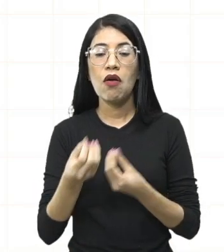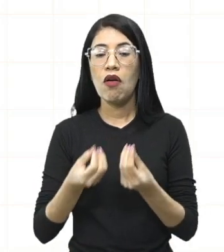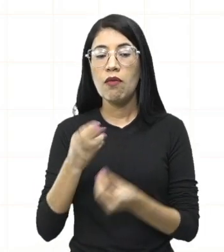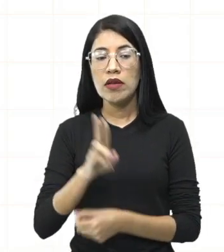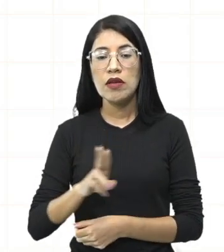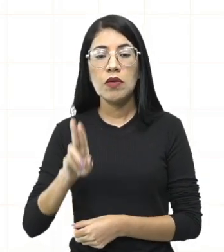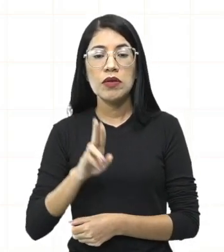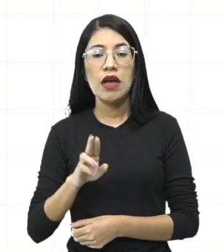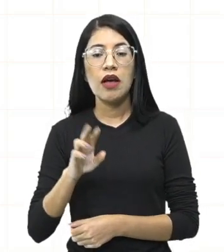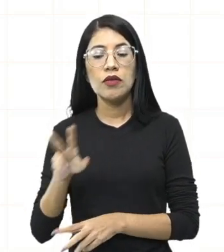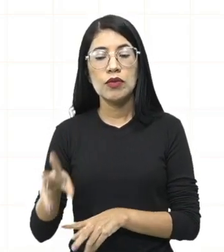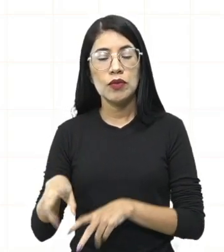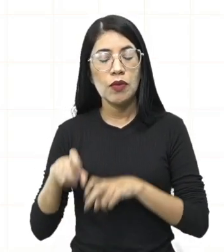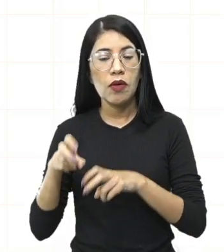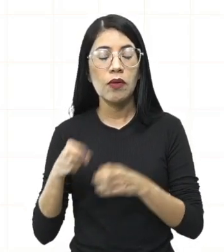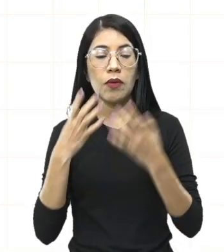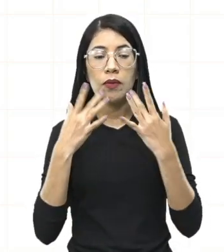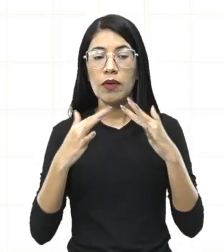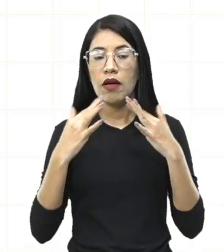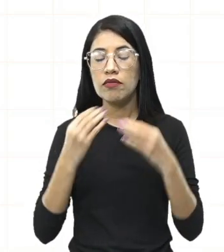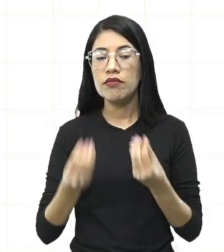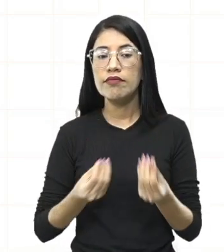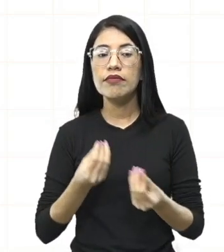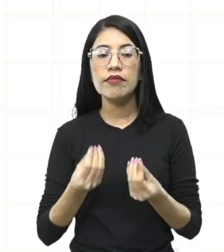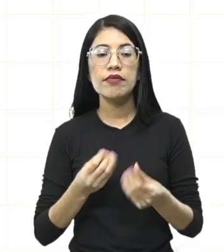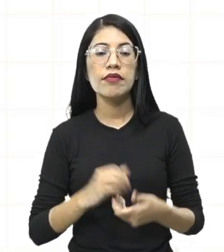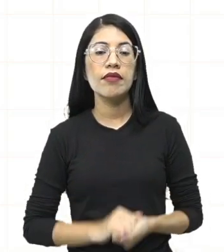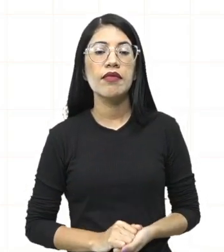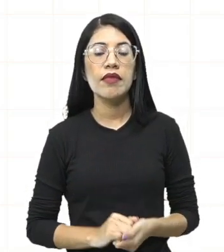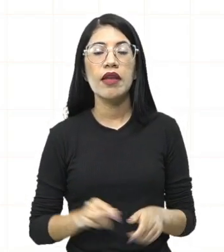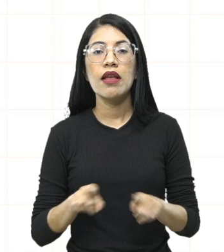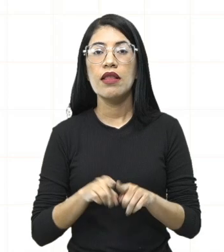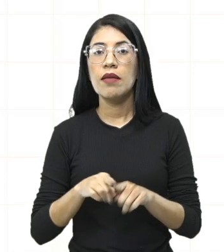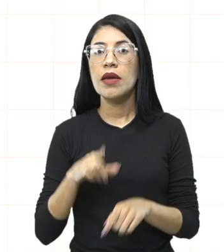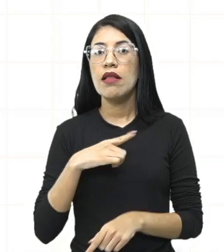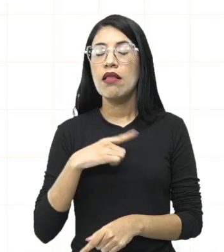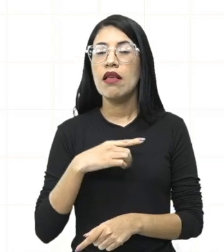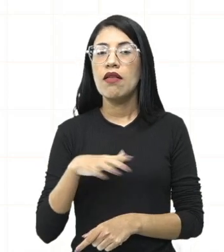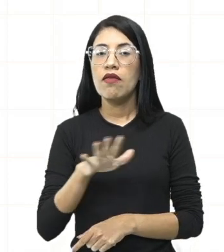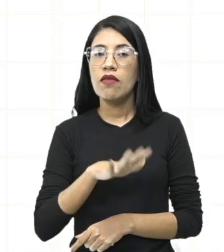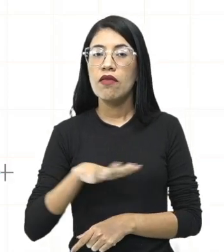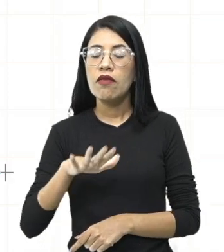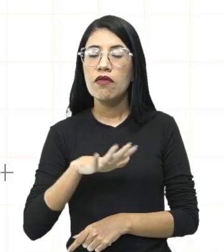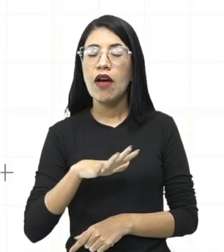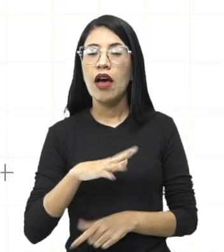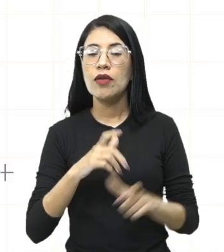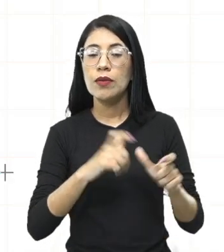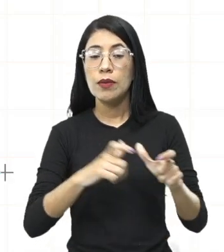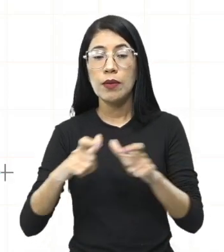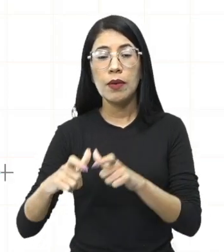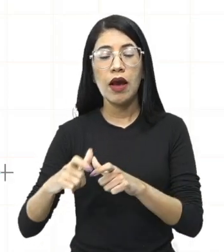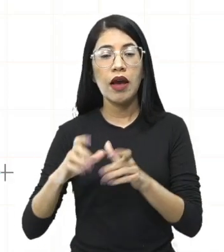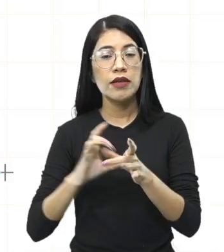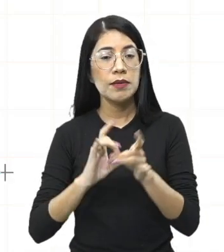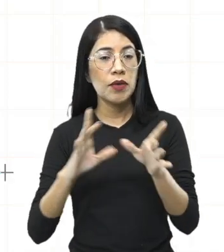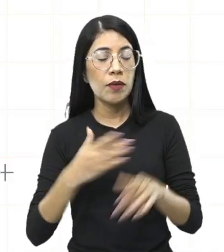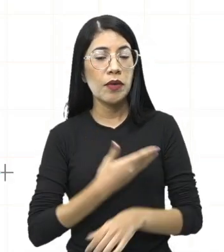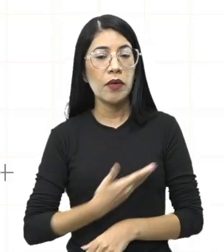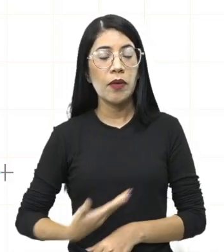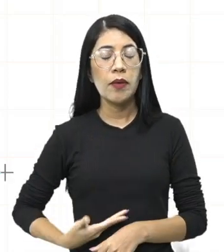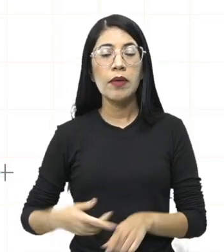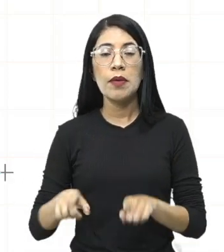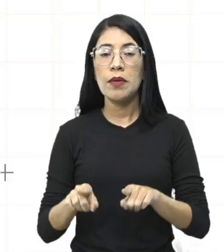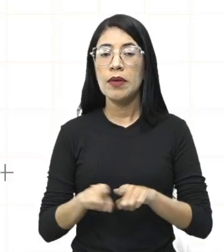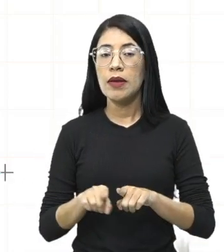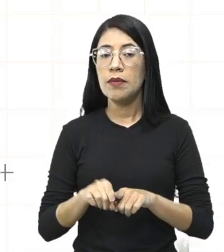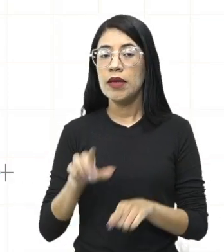recursos naturais, tá bom? E também é constituída por terras públicas e por terras privadas.